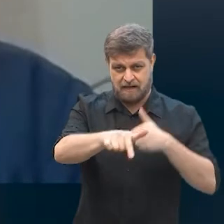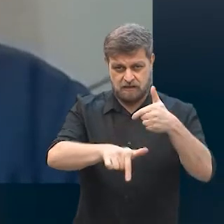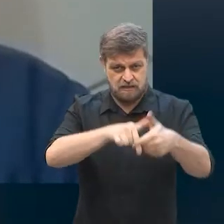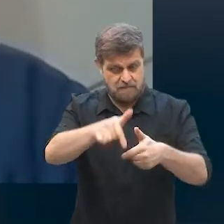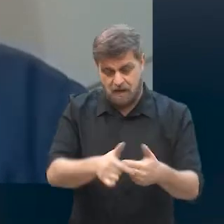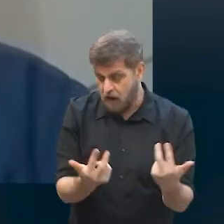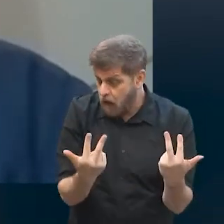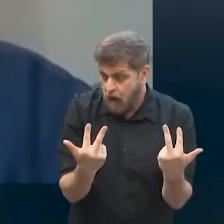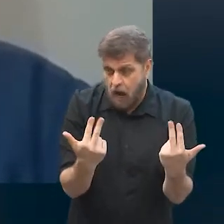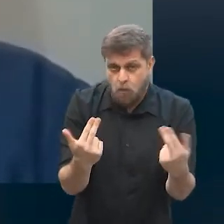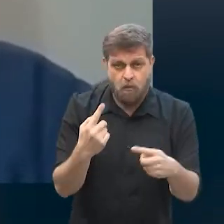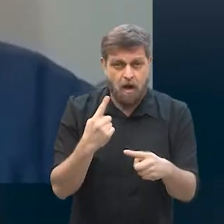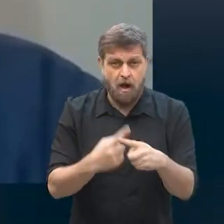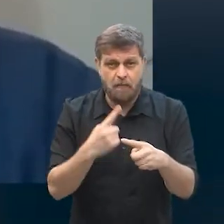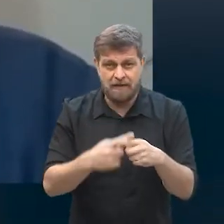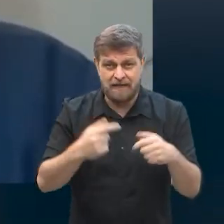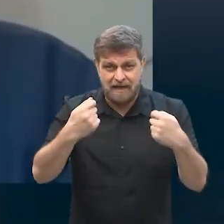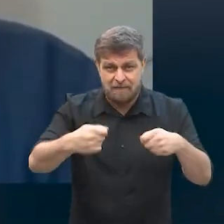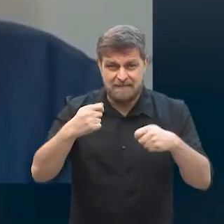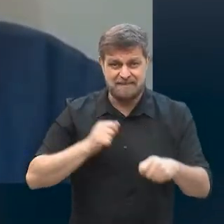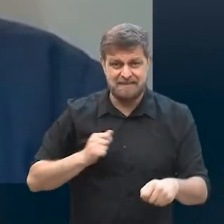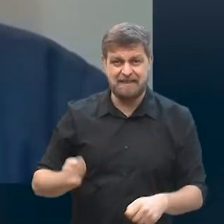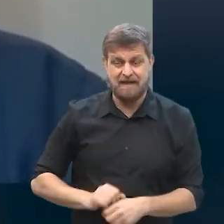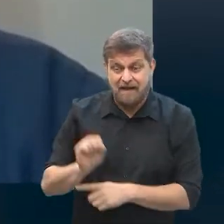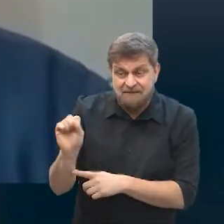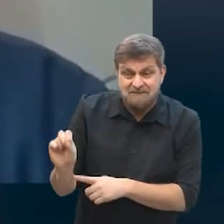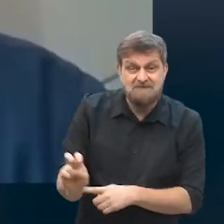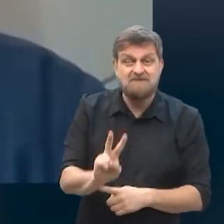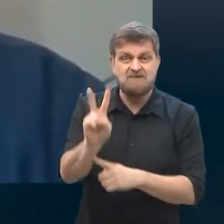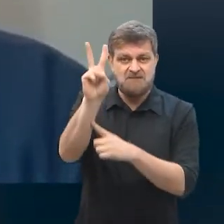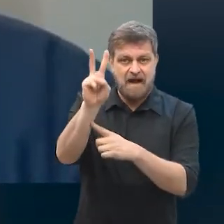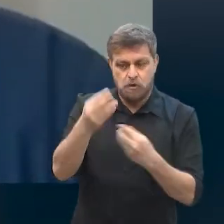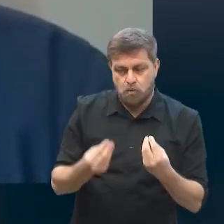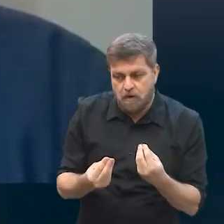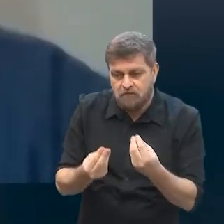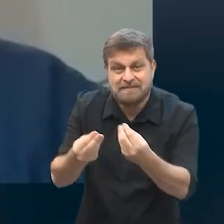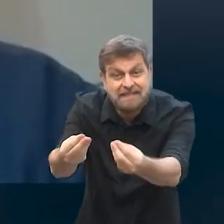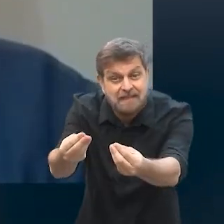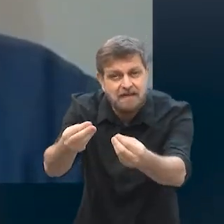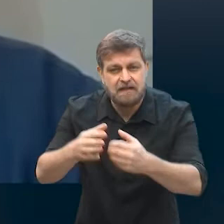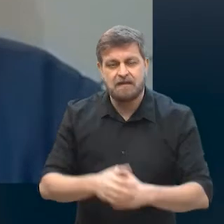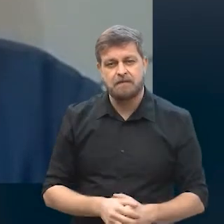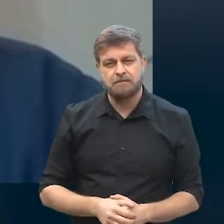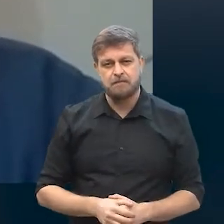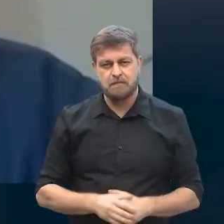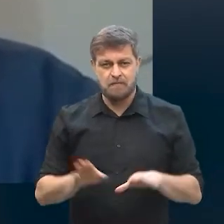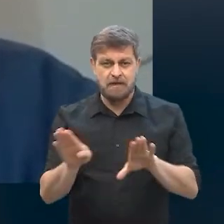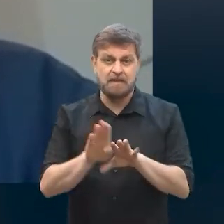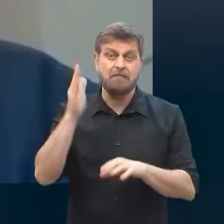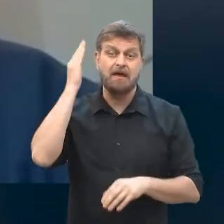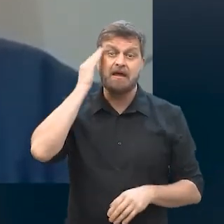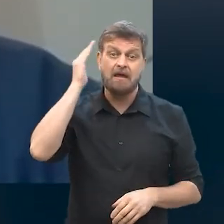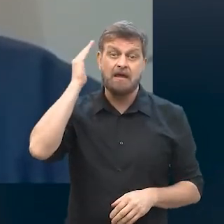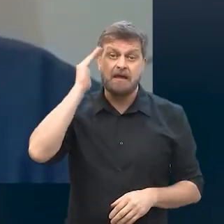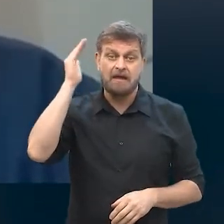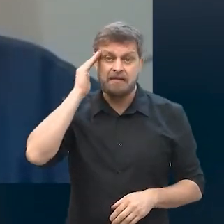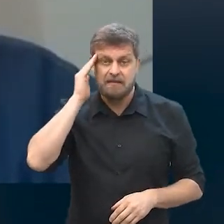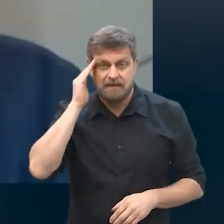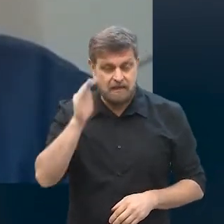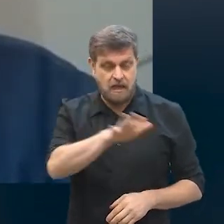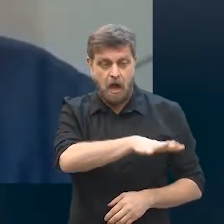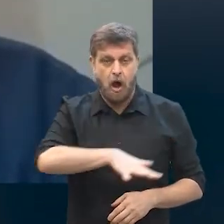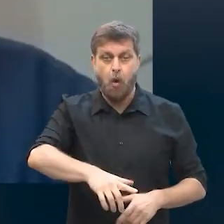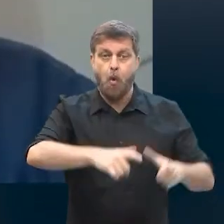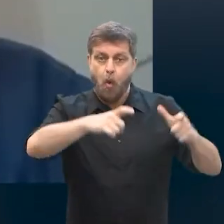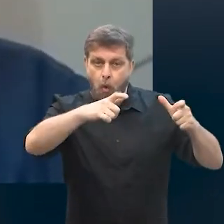muito diferente, porque é preciso entregar valor para o cliente. E aí, é preciso entender quais as